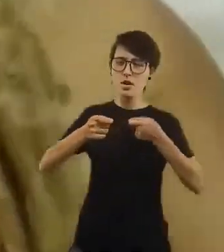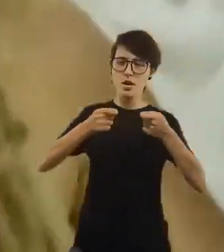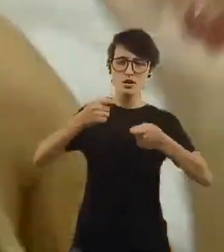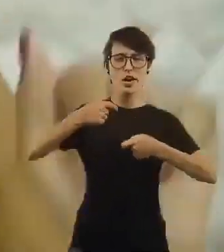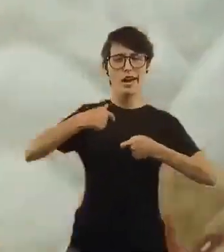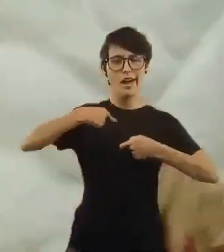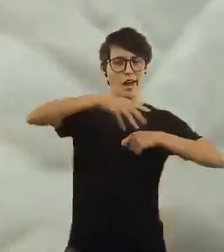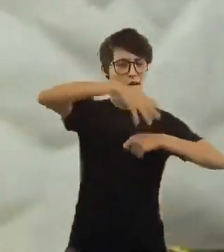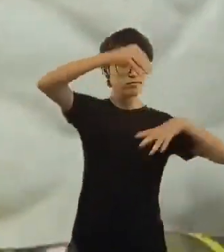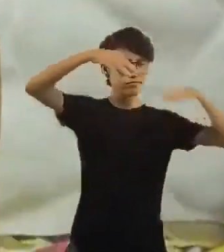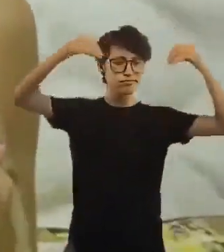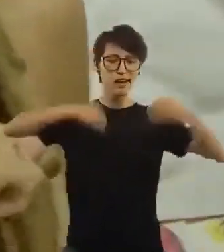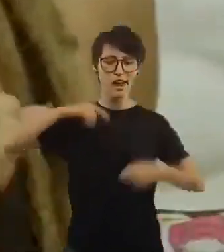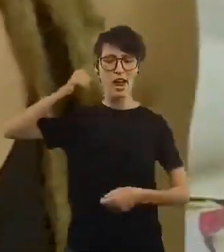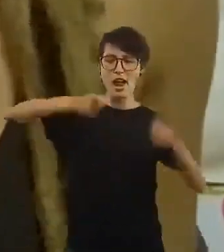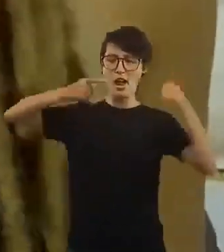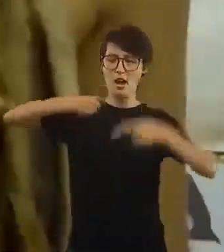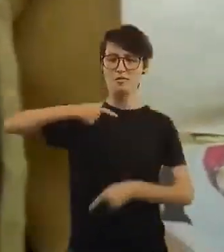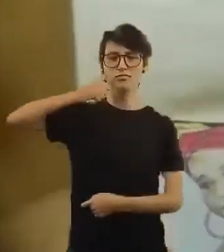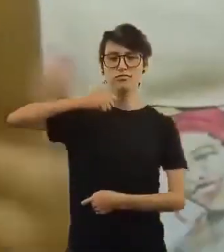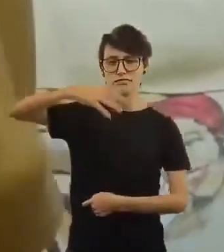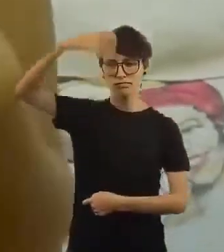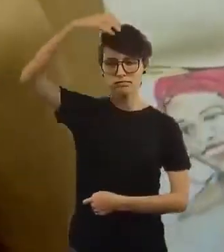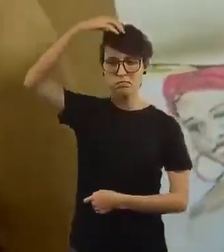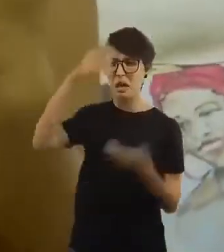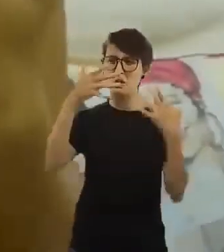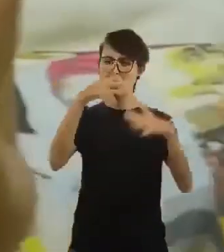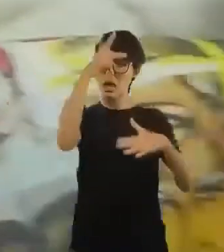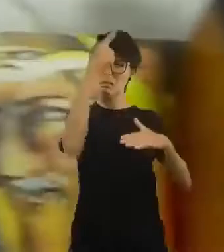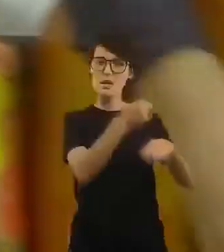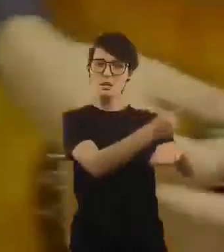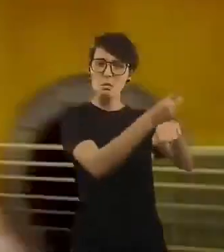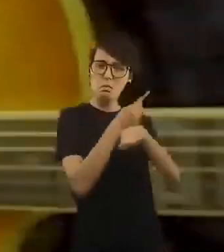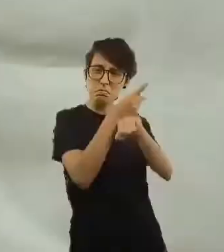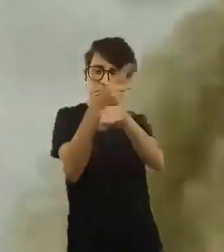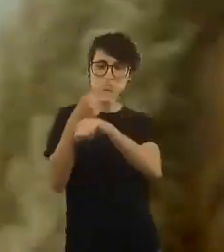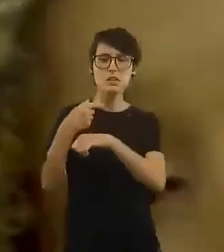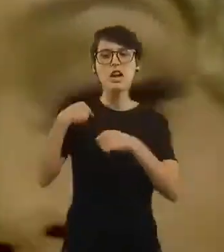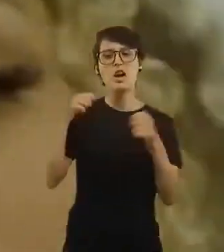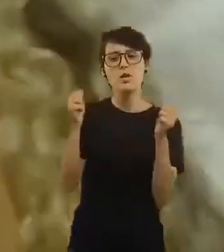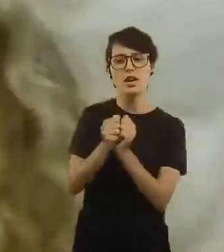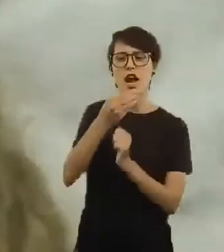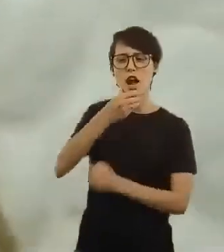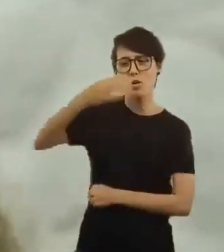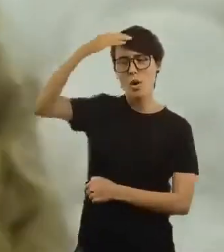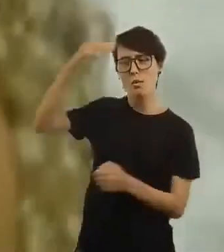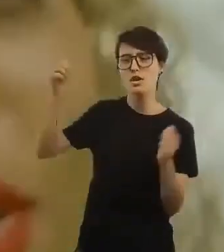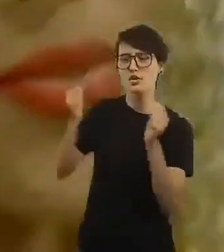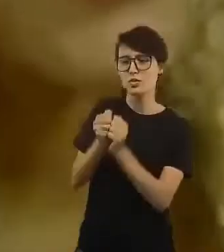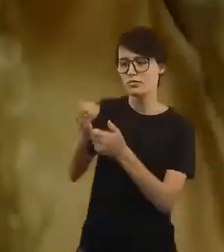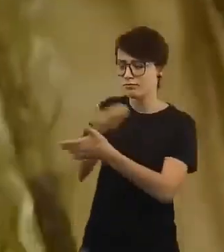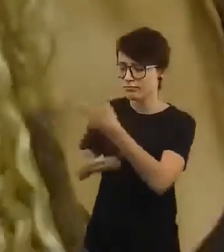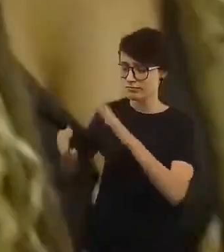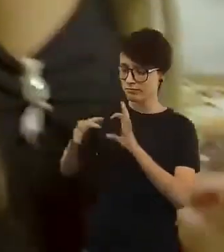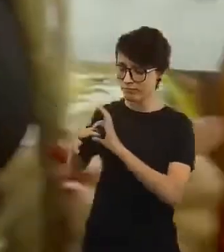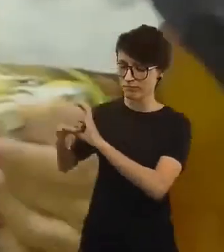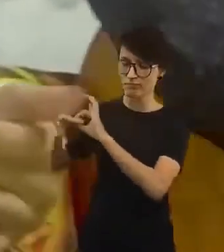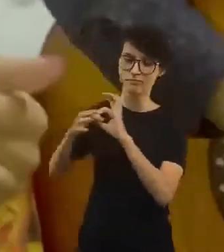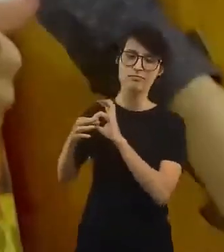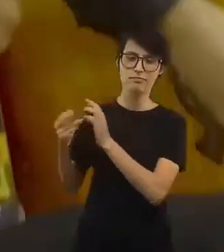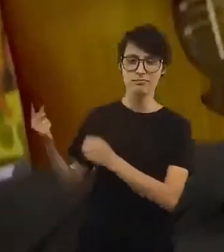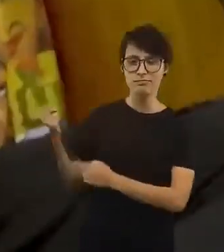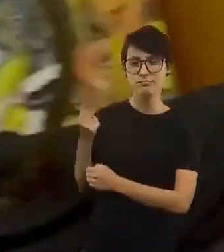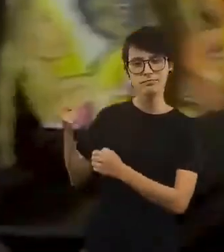sou rainha. Súditos não quero ter. Quero rei ao meu lado assim. Juntinho eu e você. Juntinho eu e